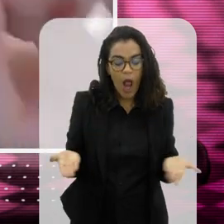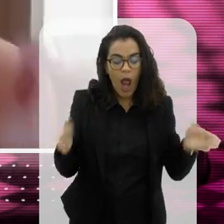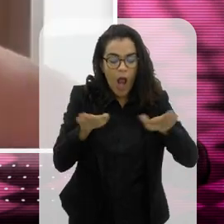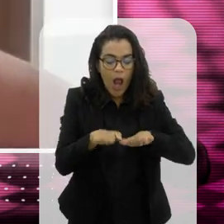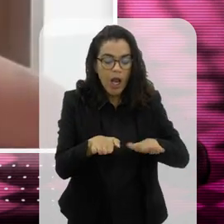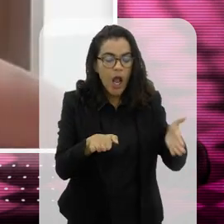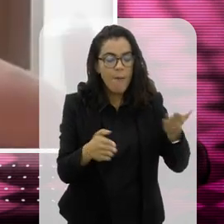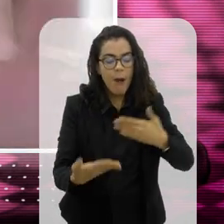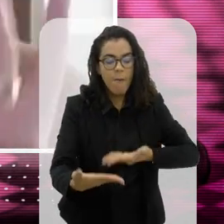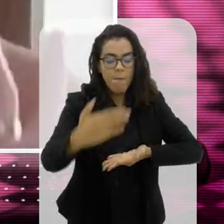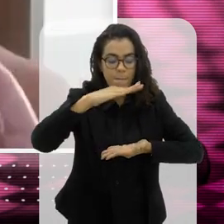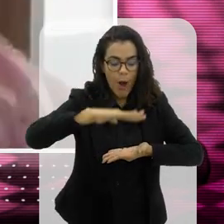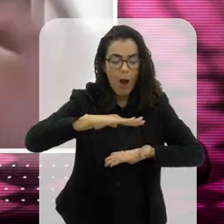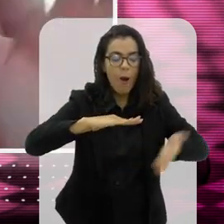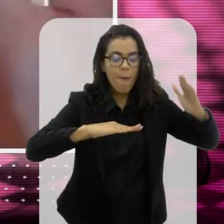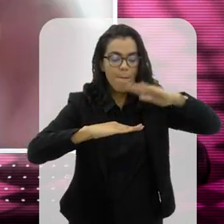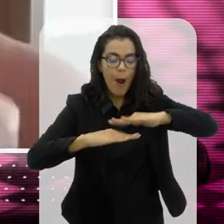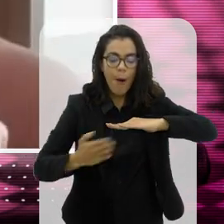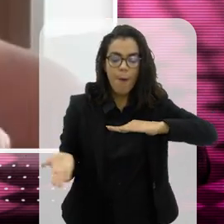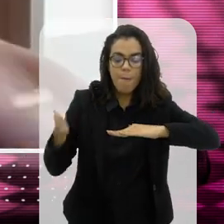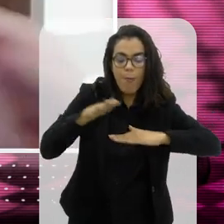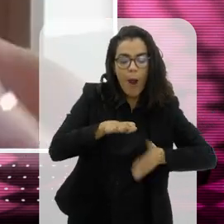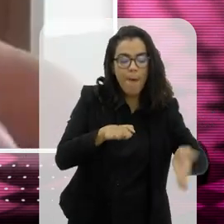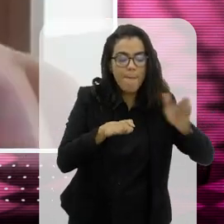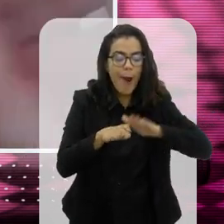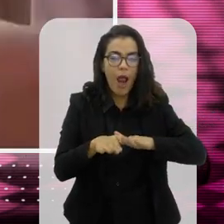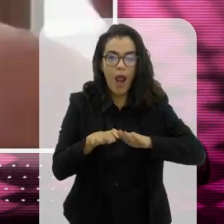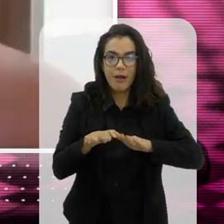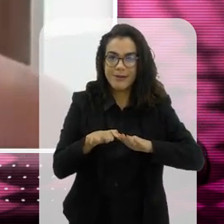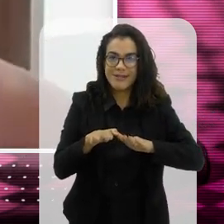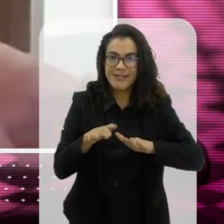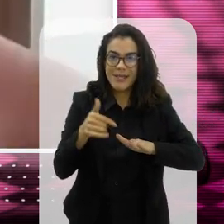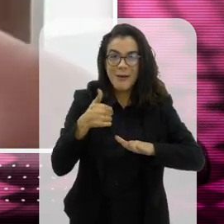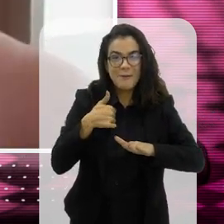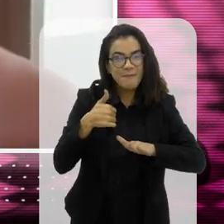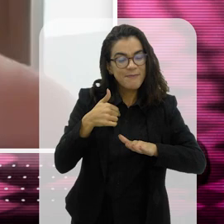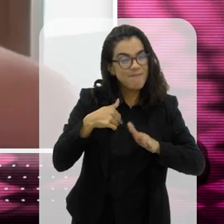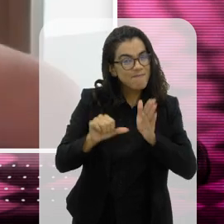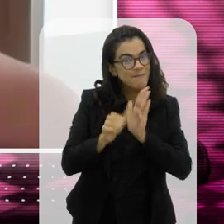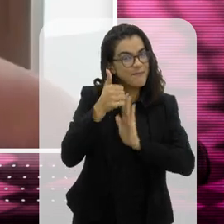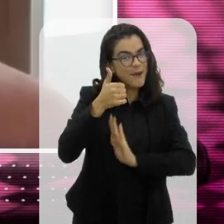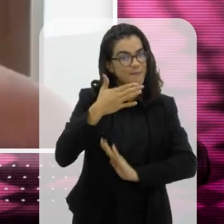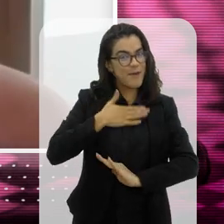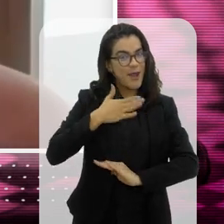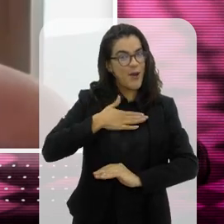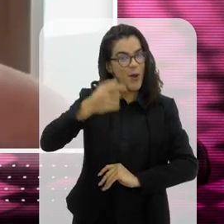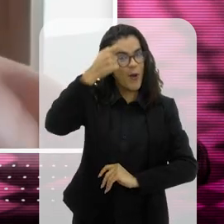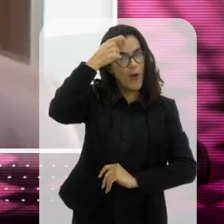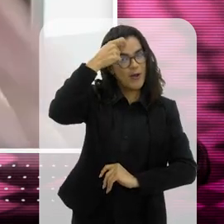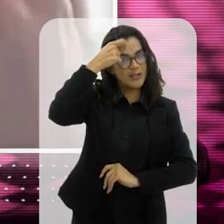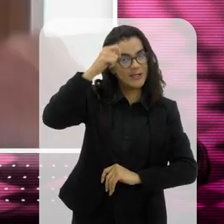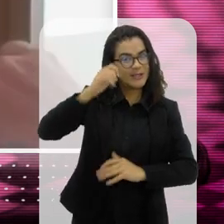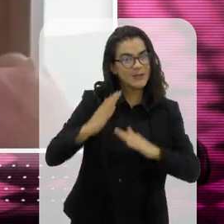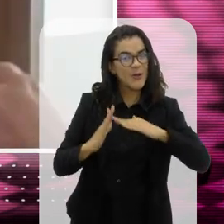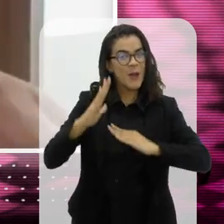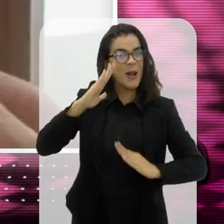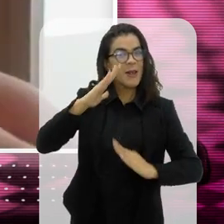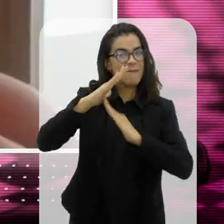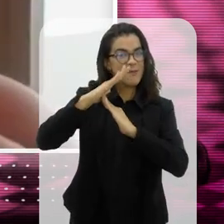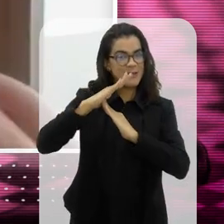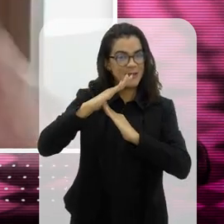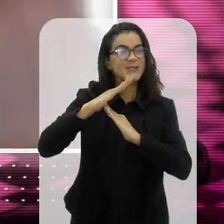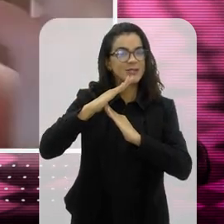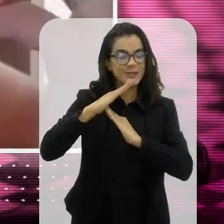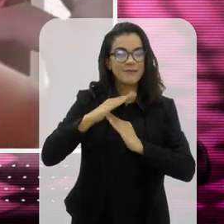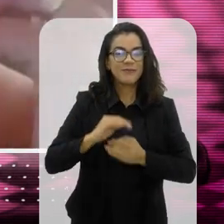da cama tem que ser assim, que a dobradura do coeiro do neném tem que ser assado. A gente tem que tomar conta disso. Primeira conscientização é